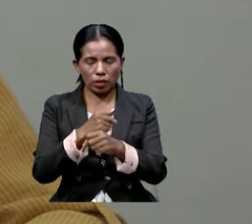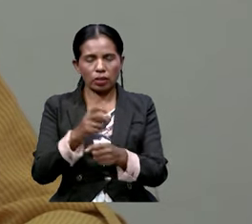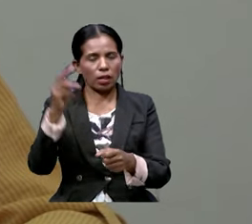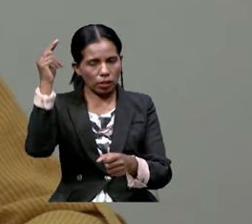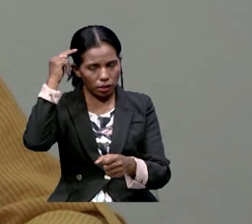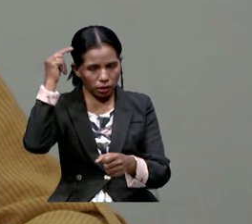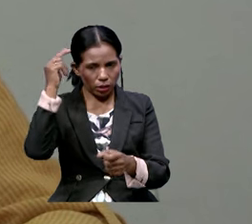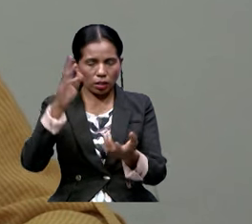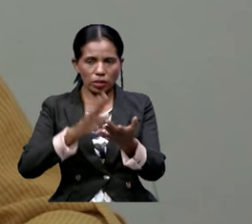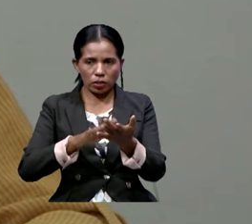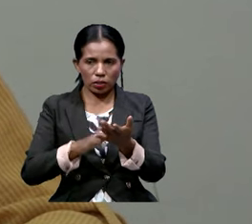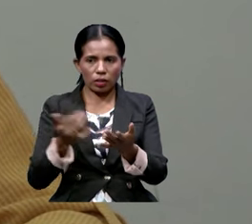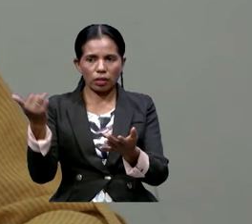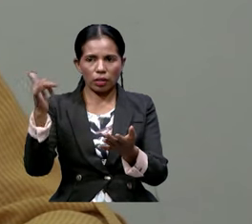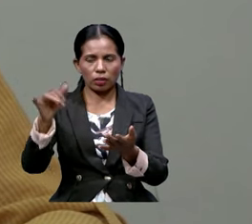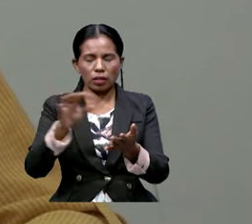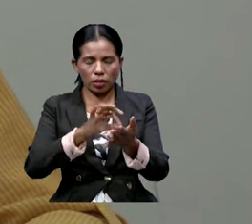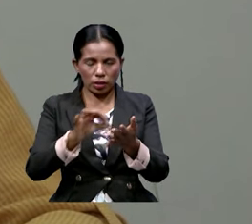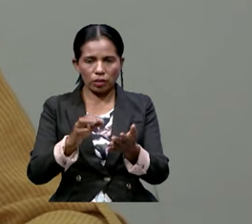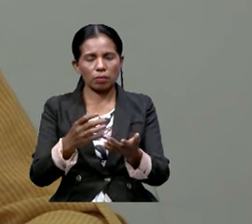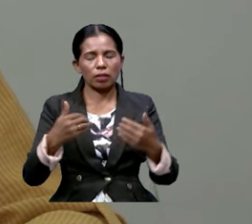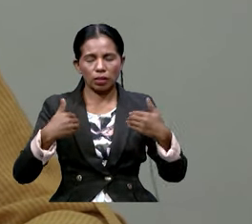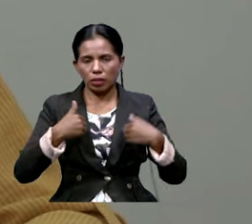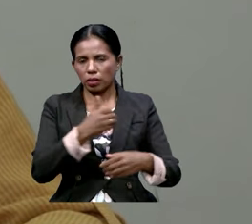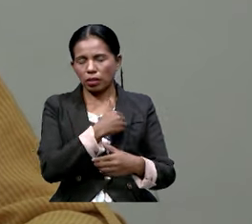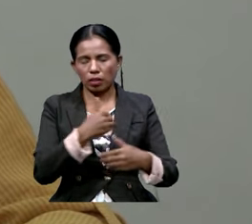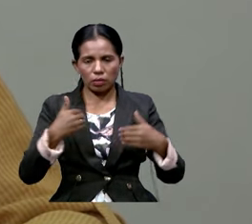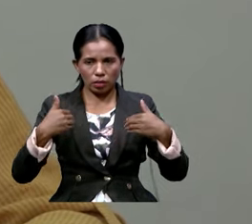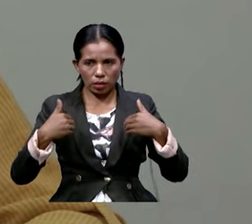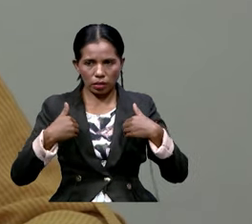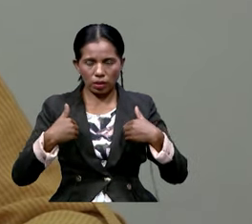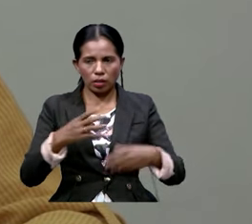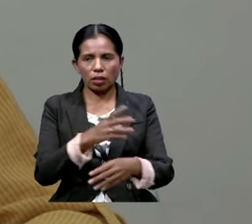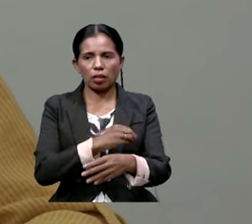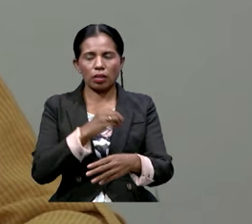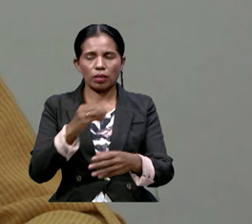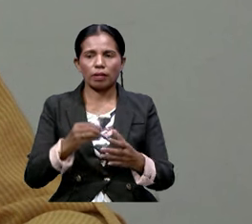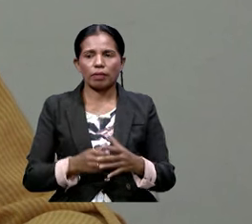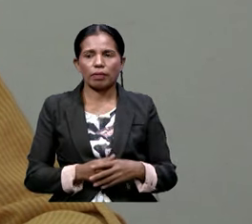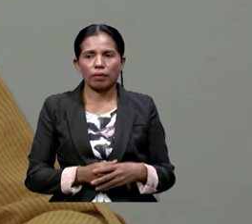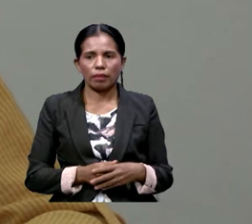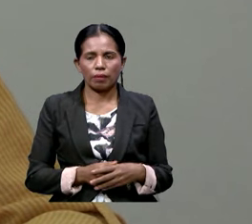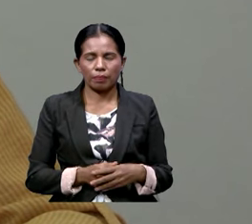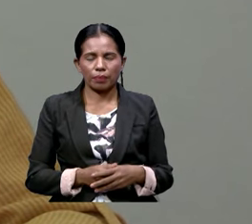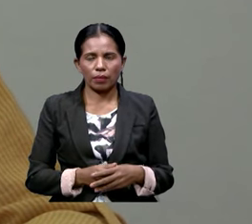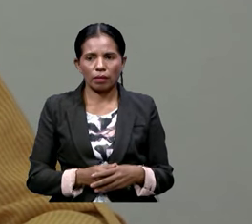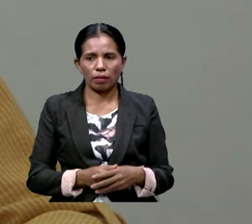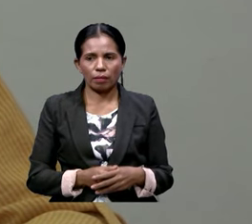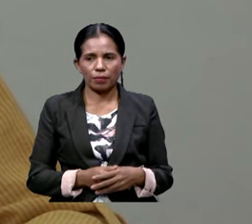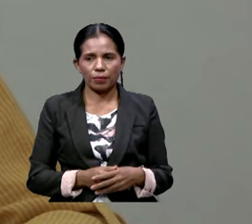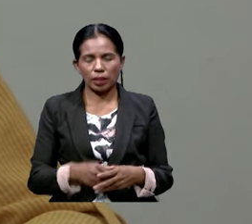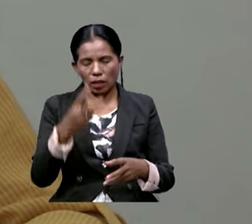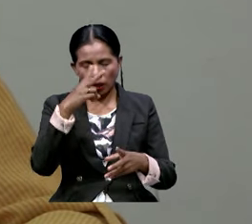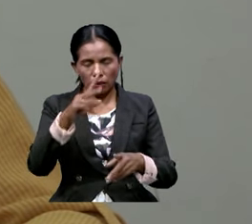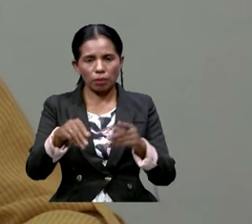não. A escola na beque é mais crítico, e é em grau de critical de, situação,